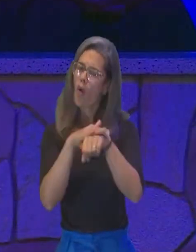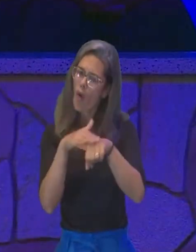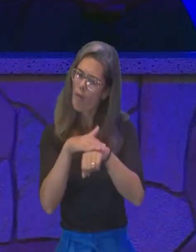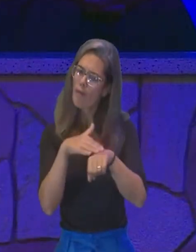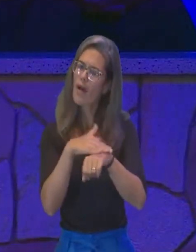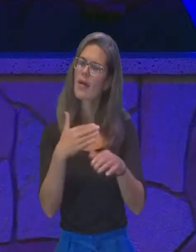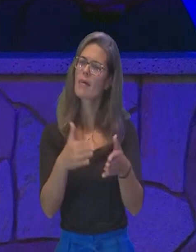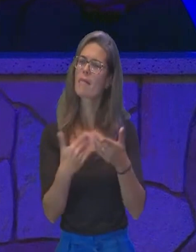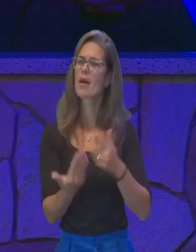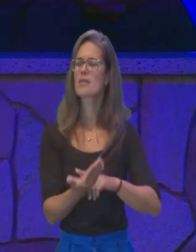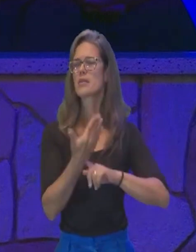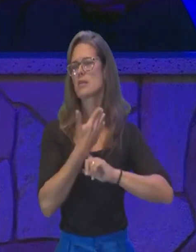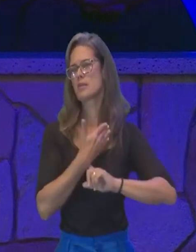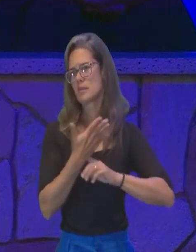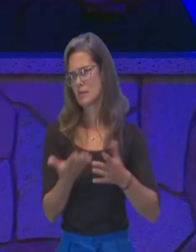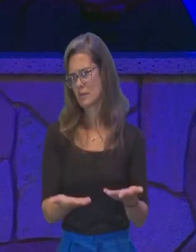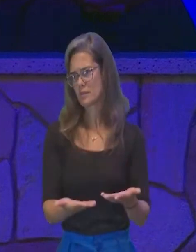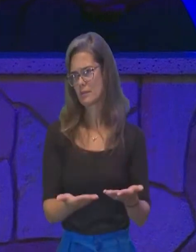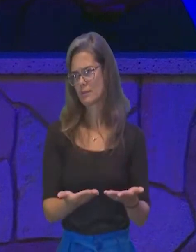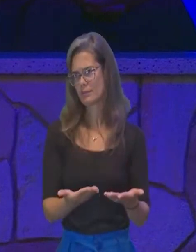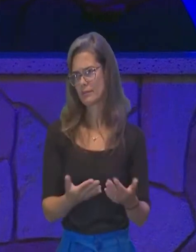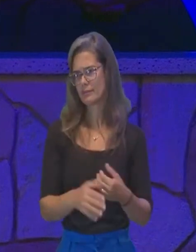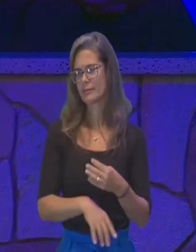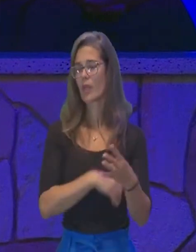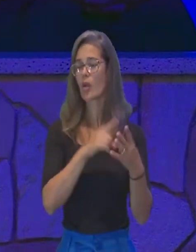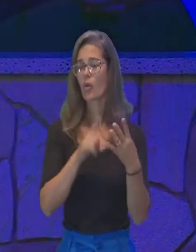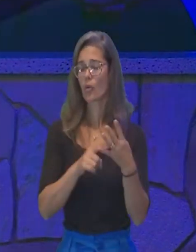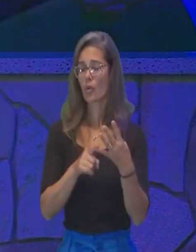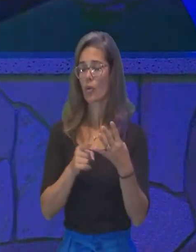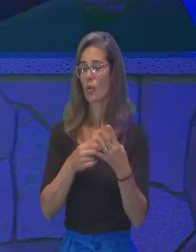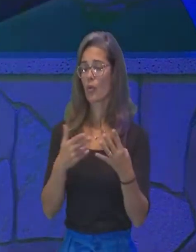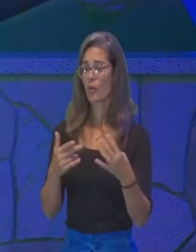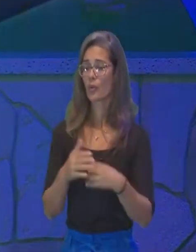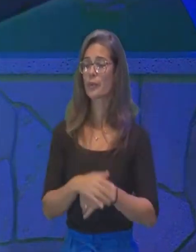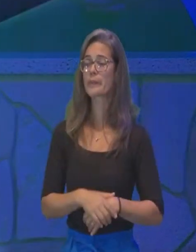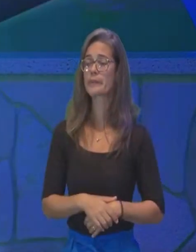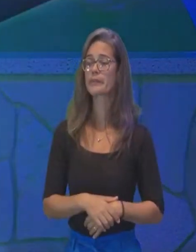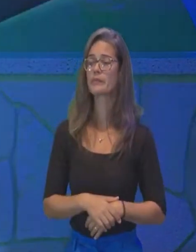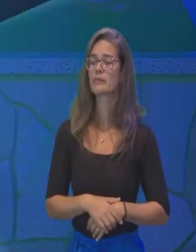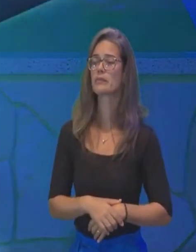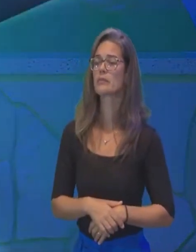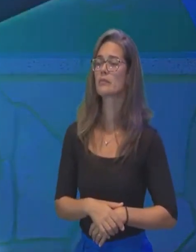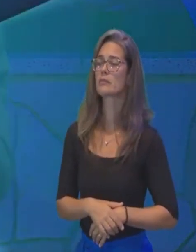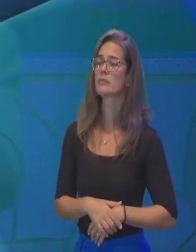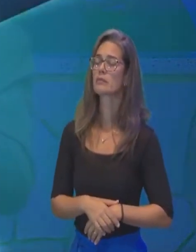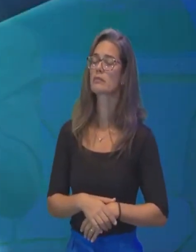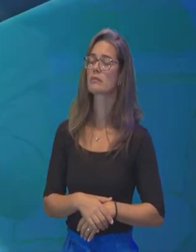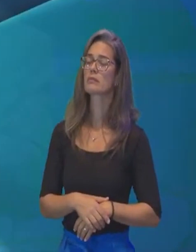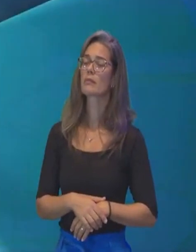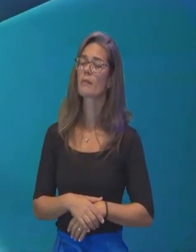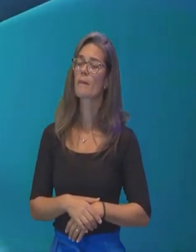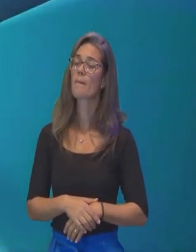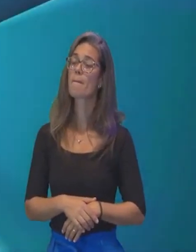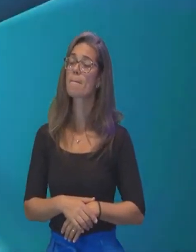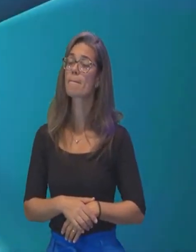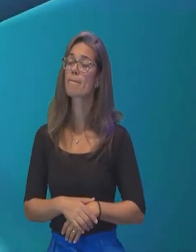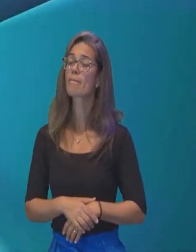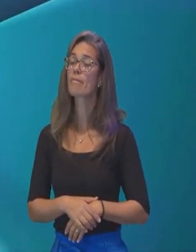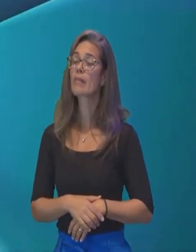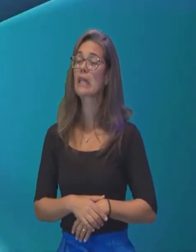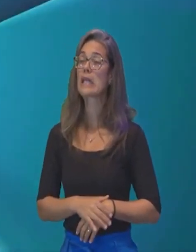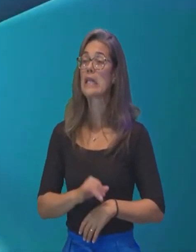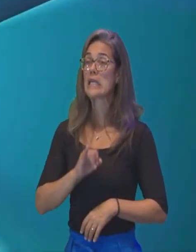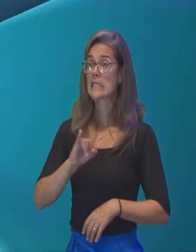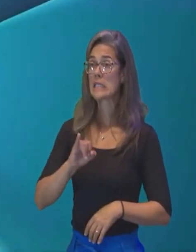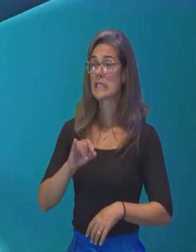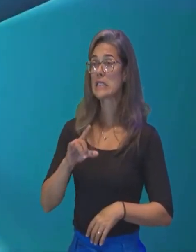peça ajuda, busque companhia. 4, não assuma a responsabilidade por situações que não foram causadas